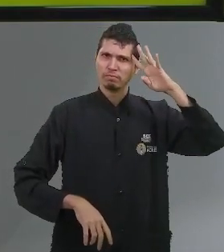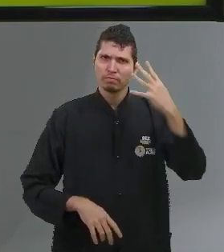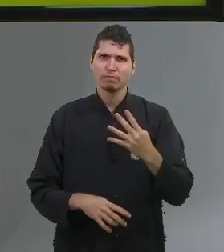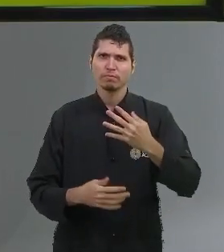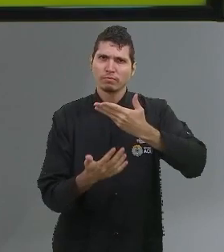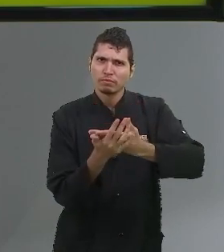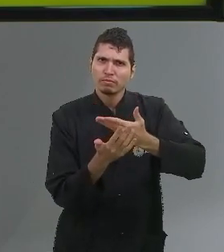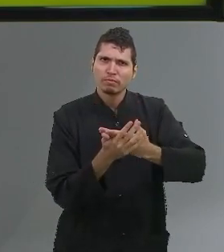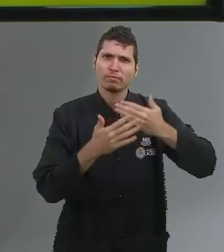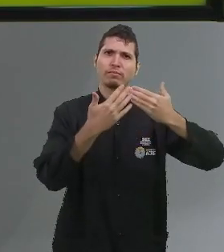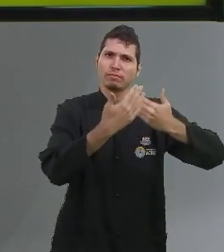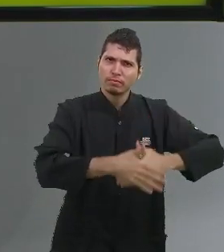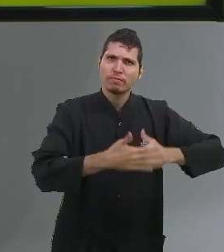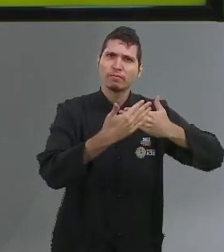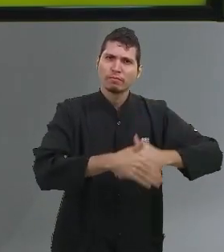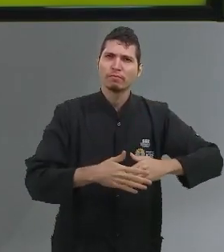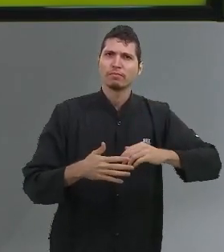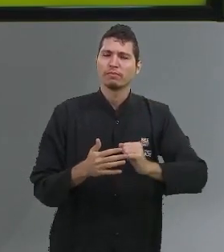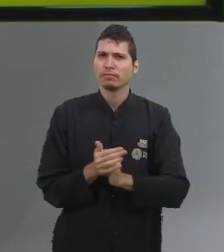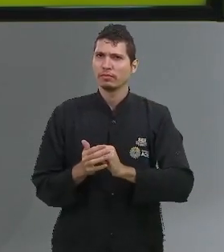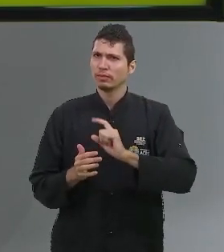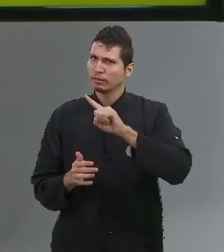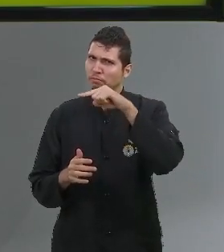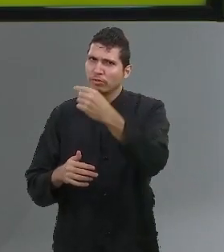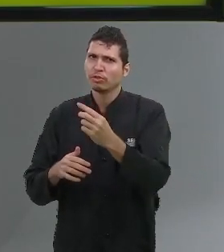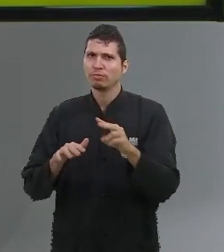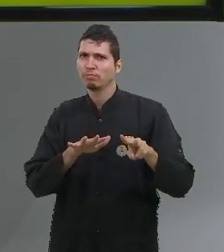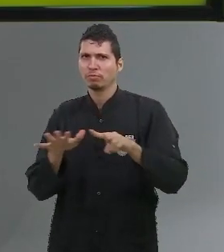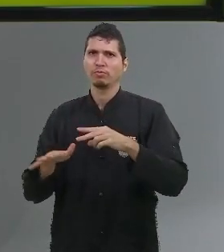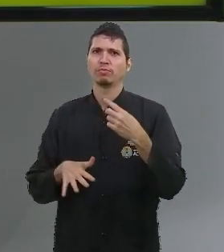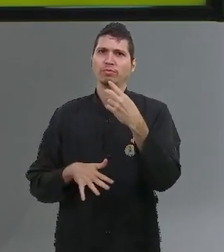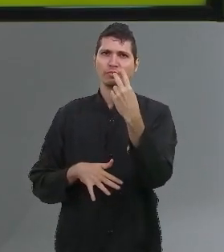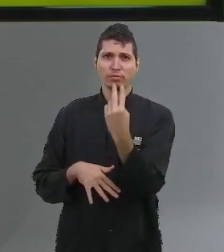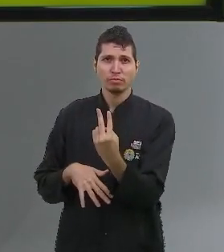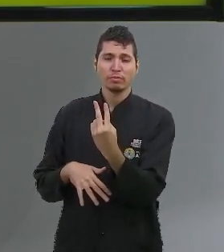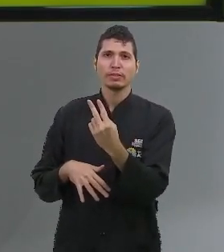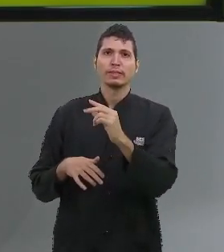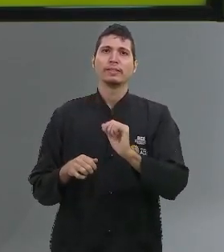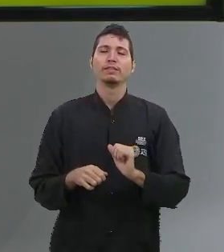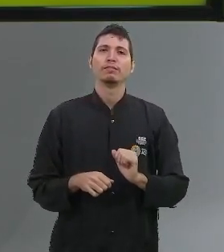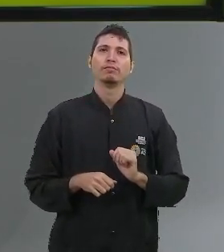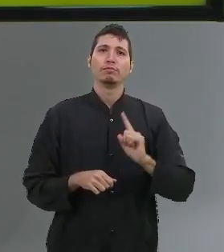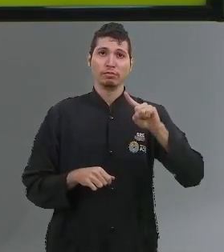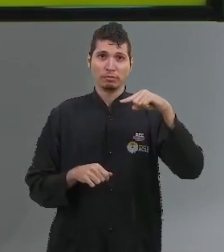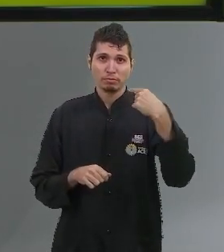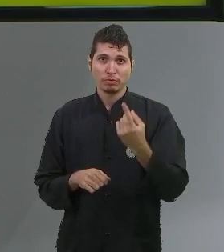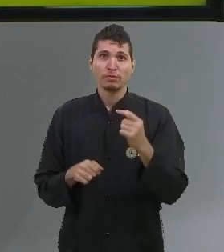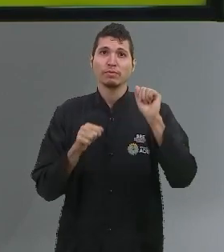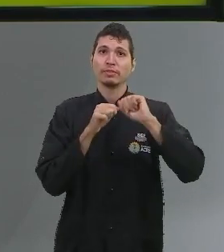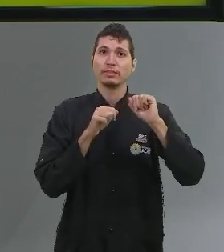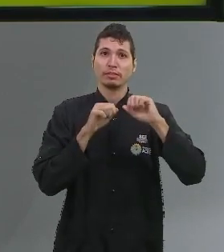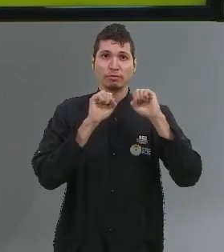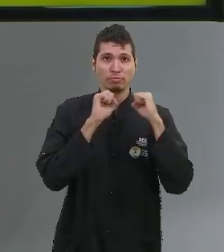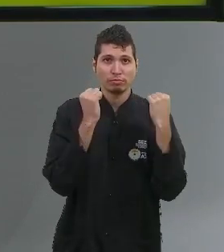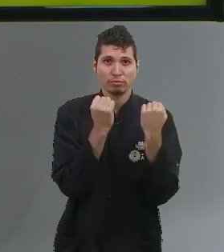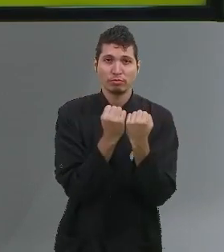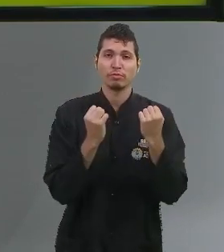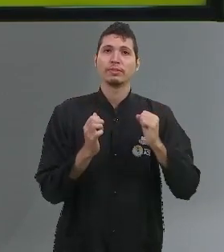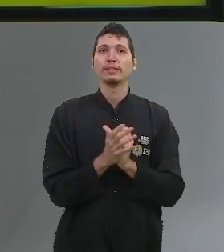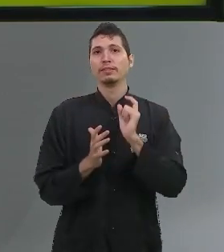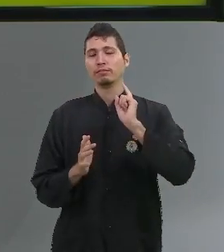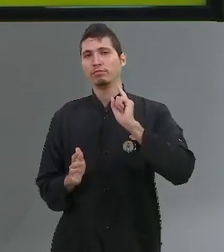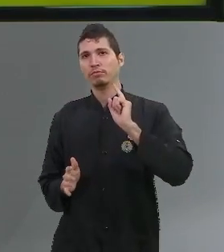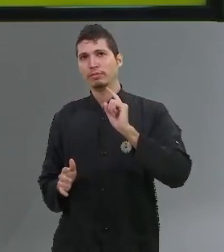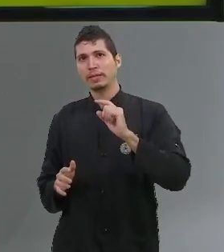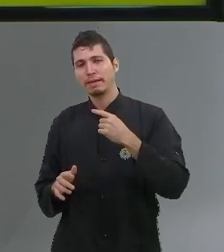uma prova que vai acontecer daqui 2 semanas e executar um seminário e lavar a louça que sua